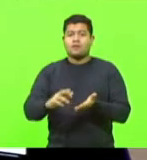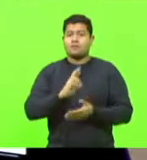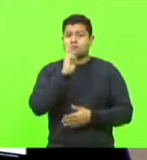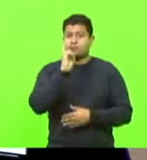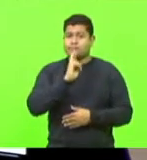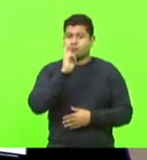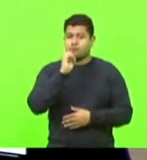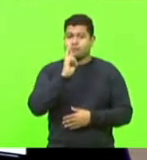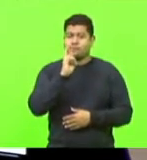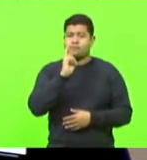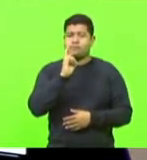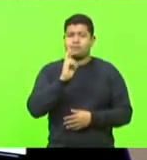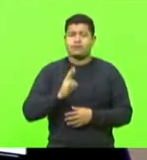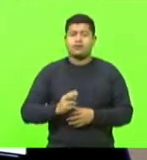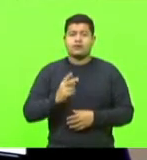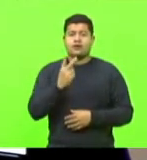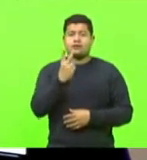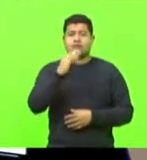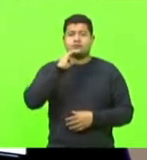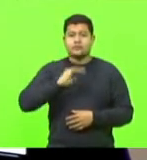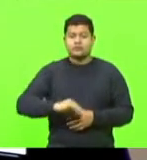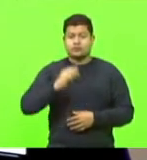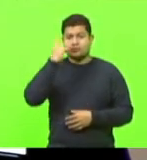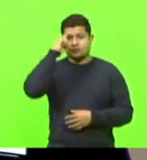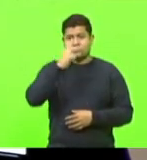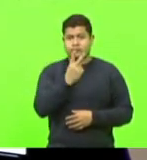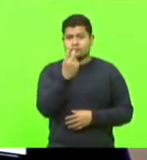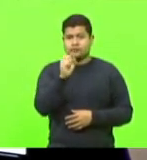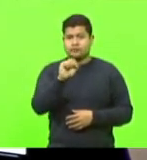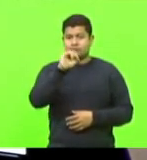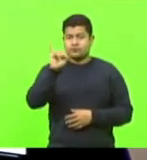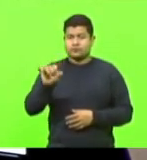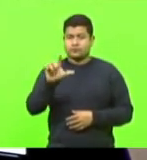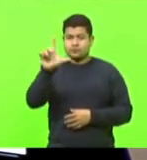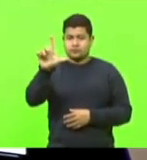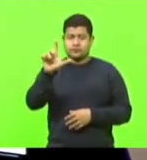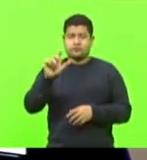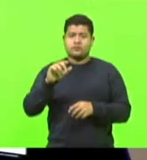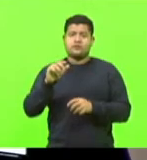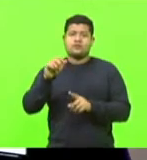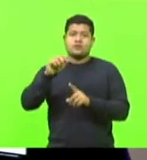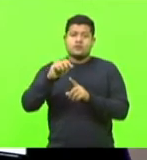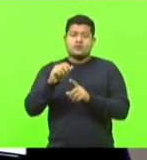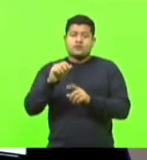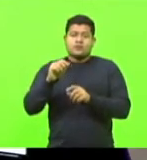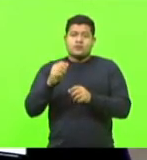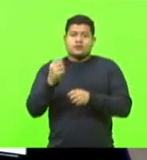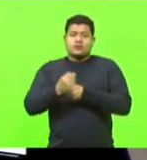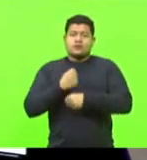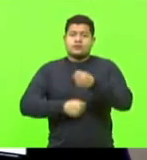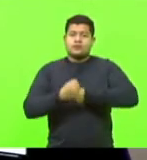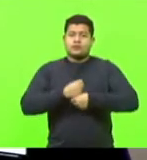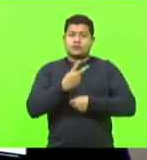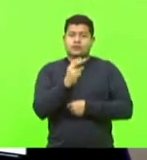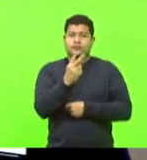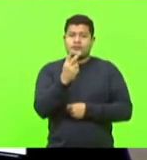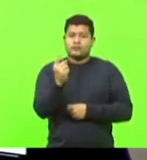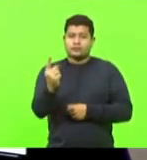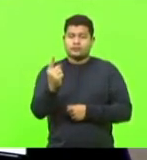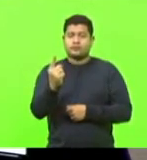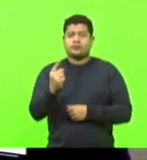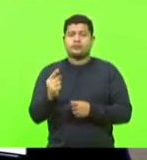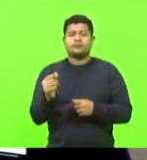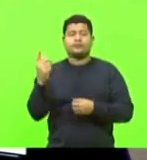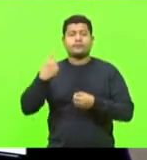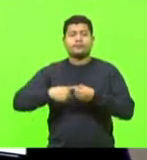Minotto. Às 14 horas do dia 28 do mês de julho do ano de 2021, nesta cidade